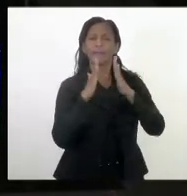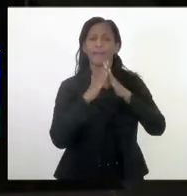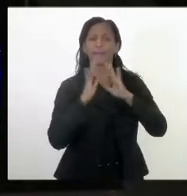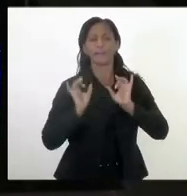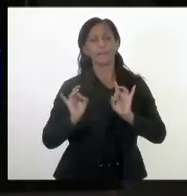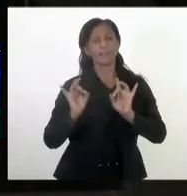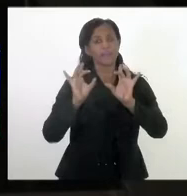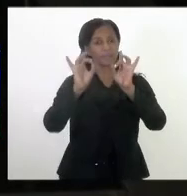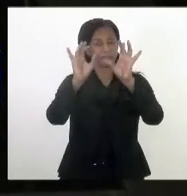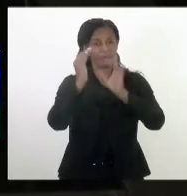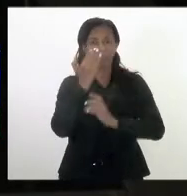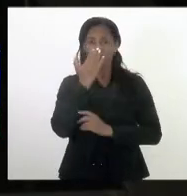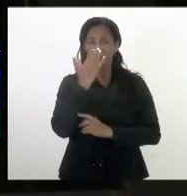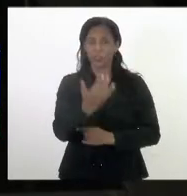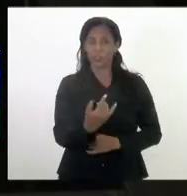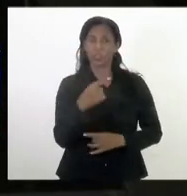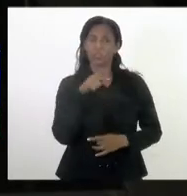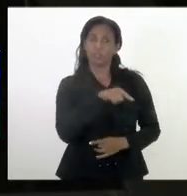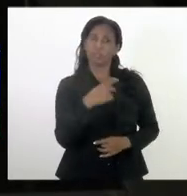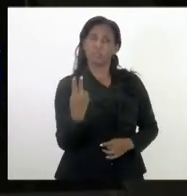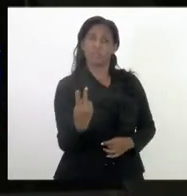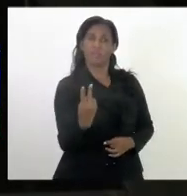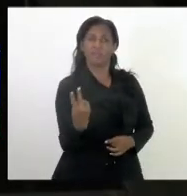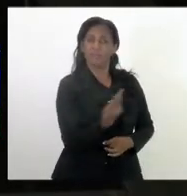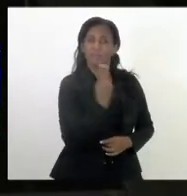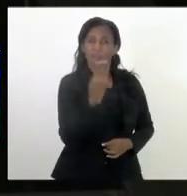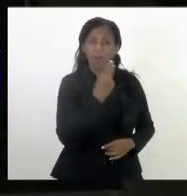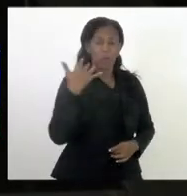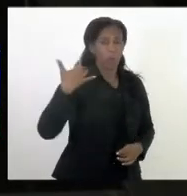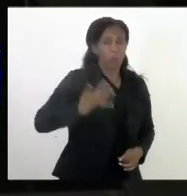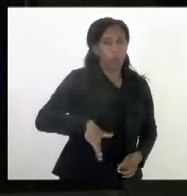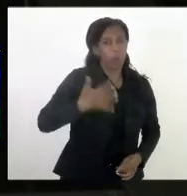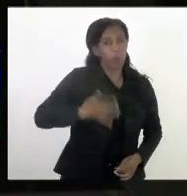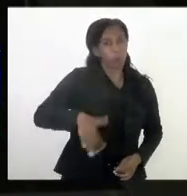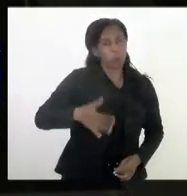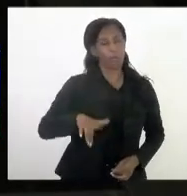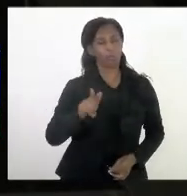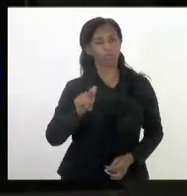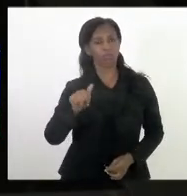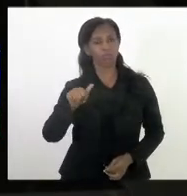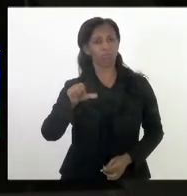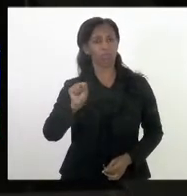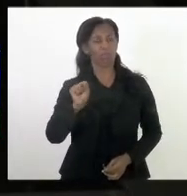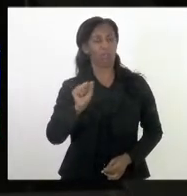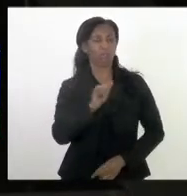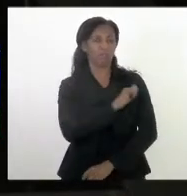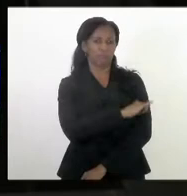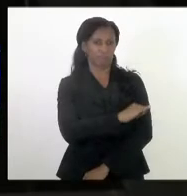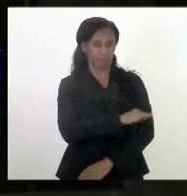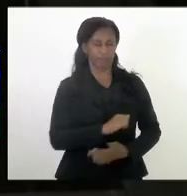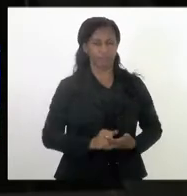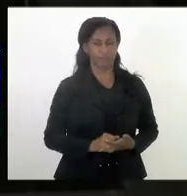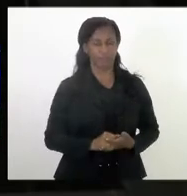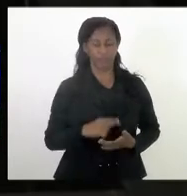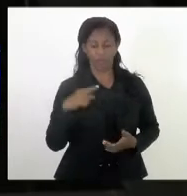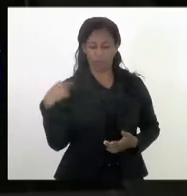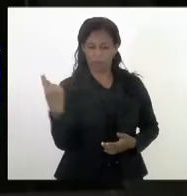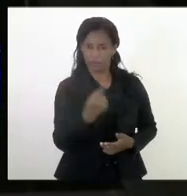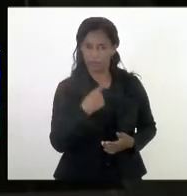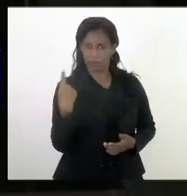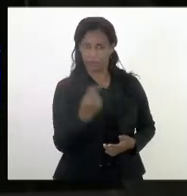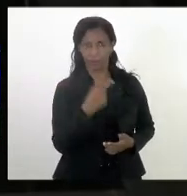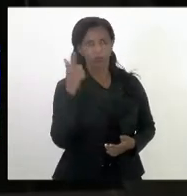especial diante desse valor abusivo do gás no Rio de Janeiro. Nós conseguimos chegar a um acordo